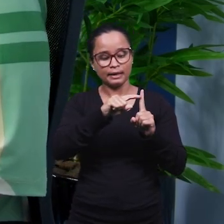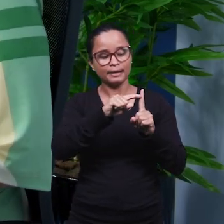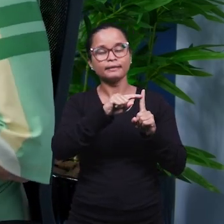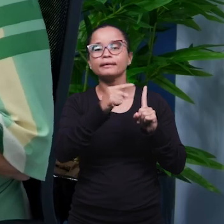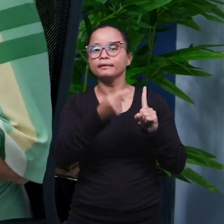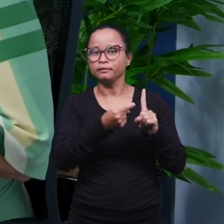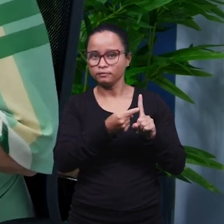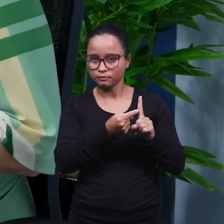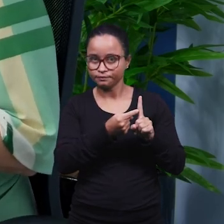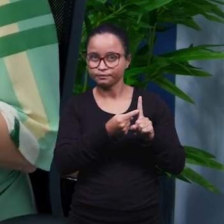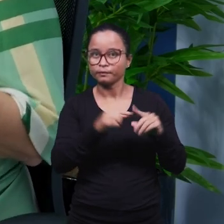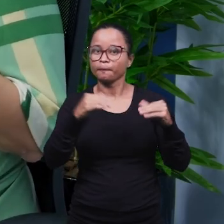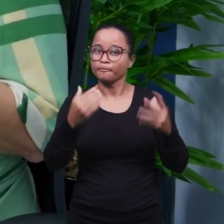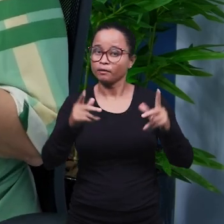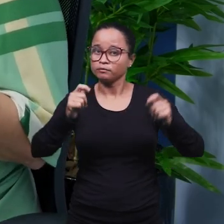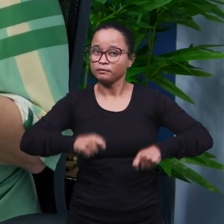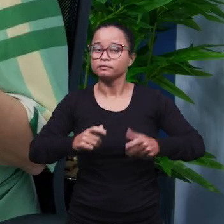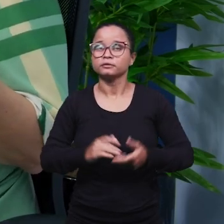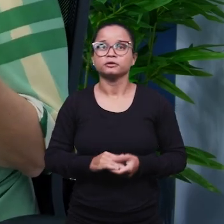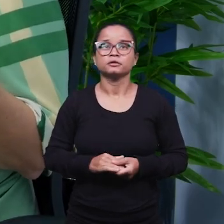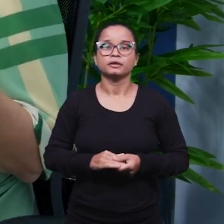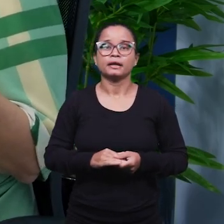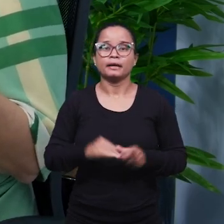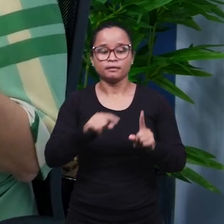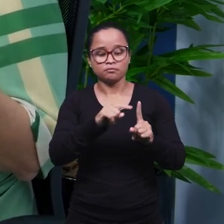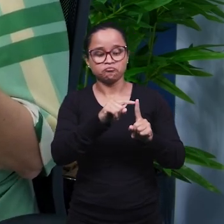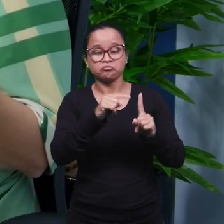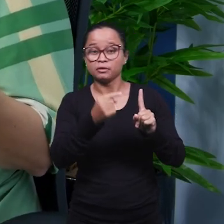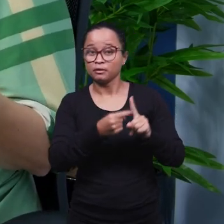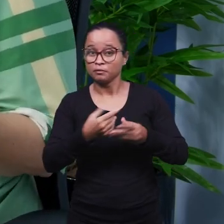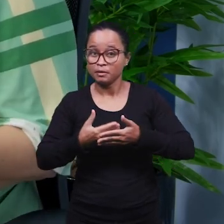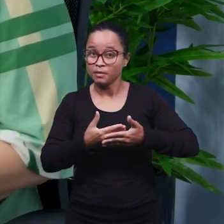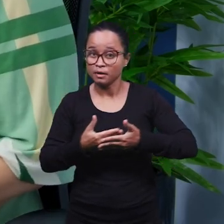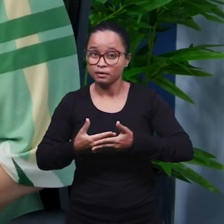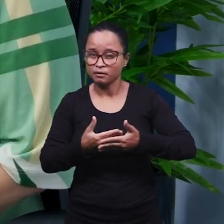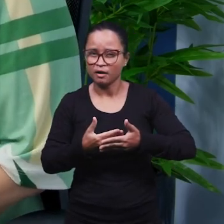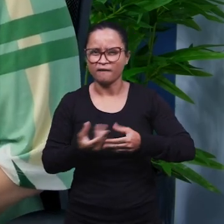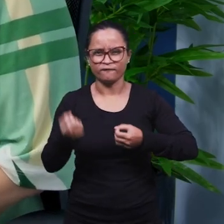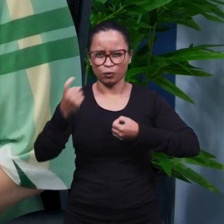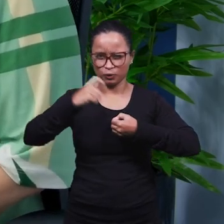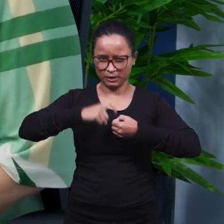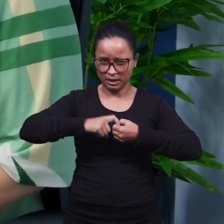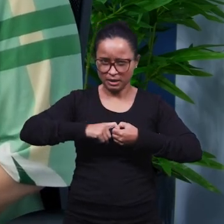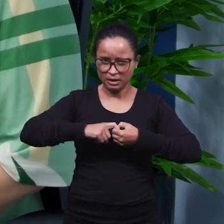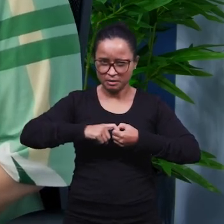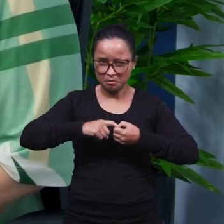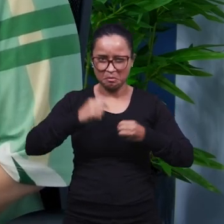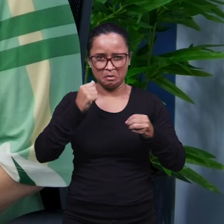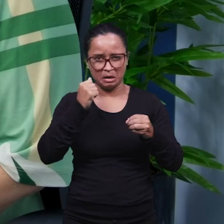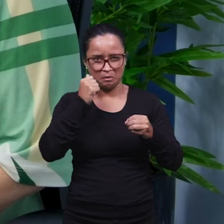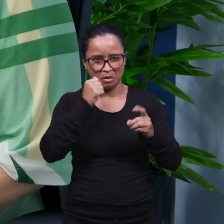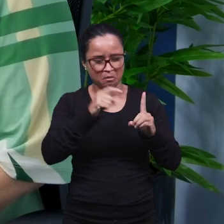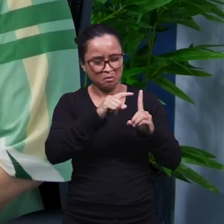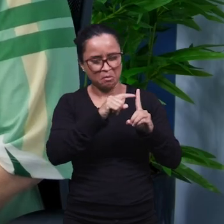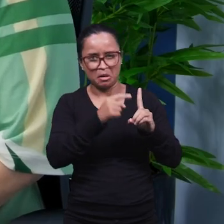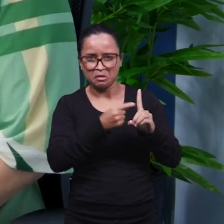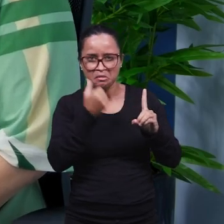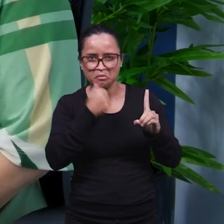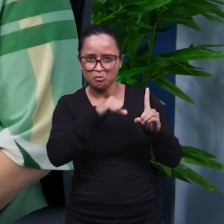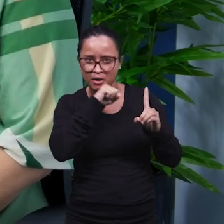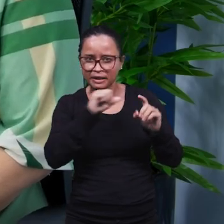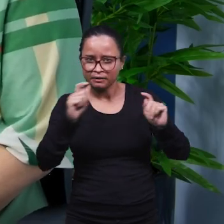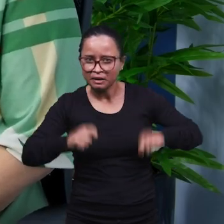um bebê. Então, é possível esse bebê que já nasceu voltar para a barriga da